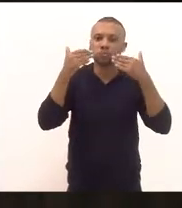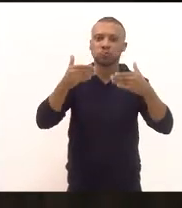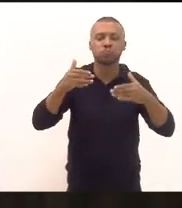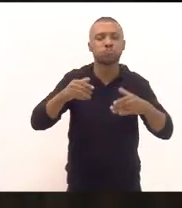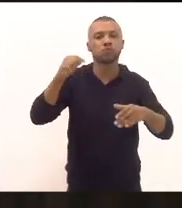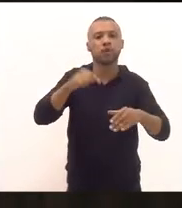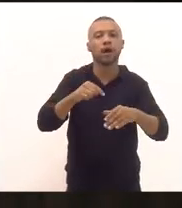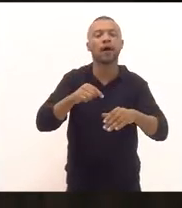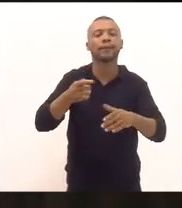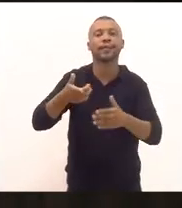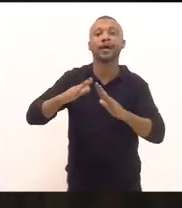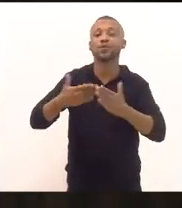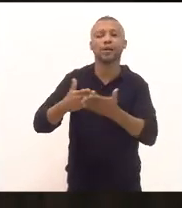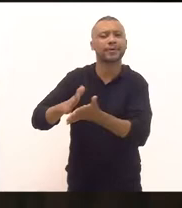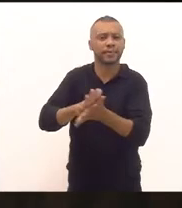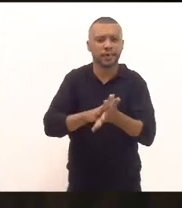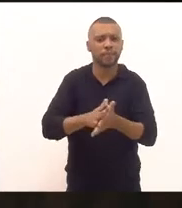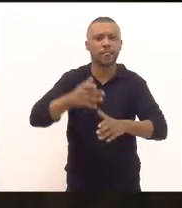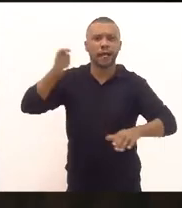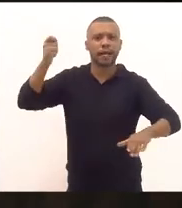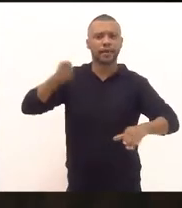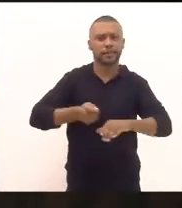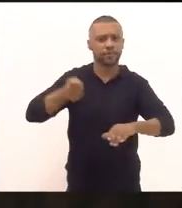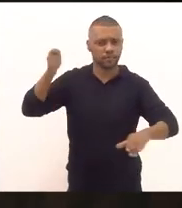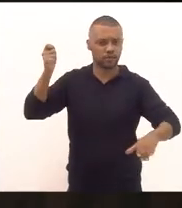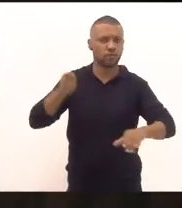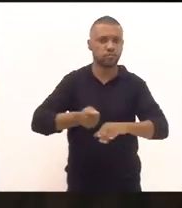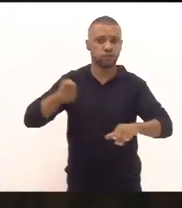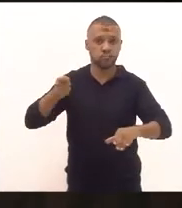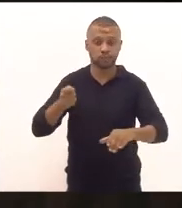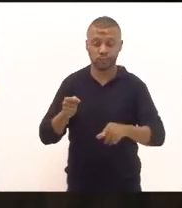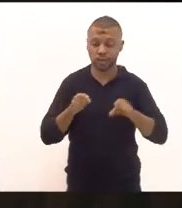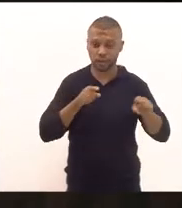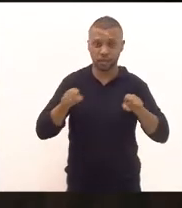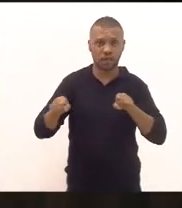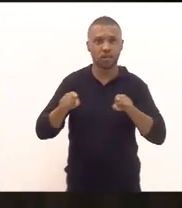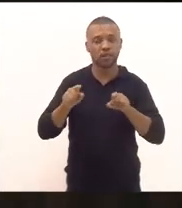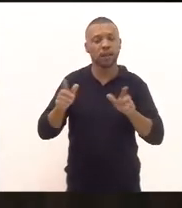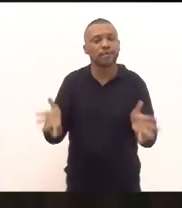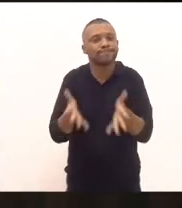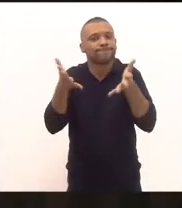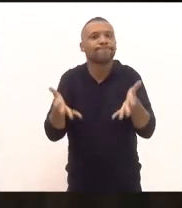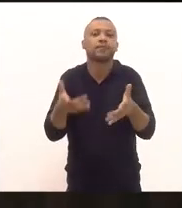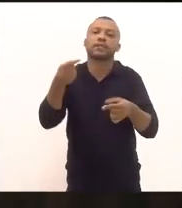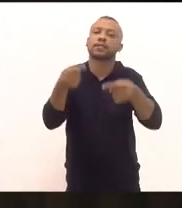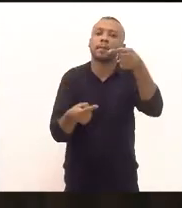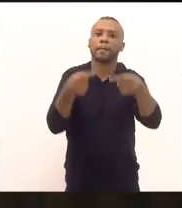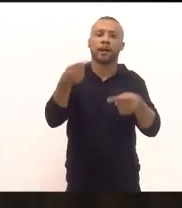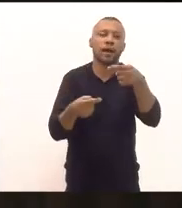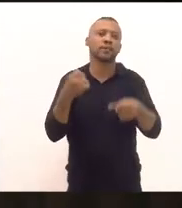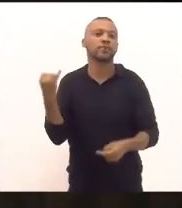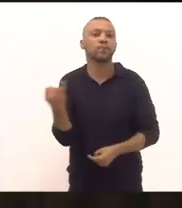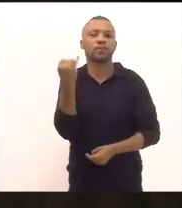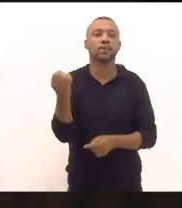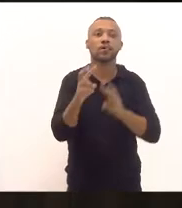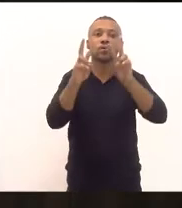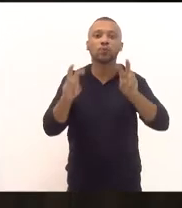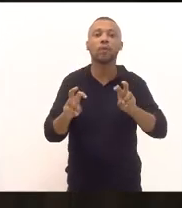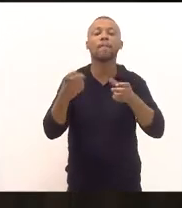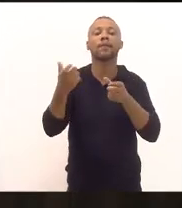da Grande Rio E aí ambos suscitaram debates importantes sobre